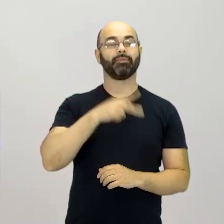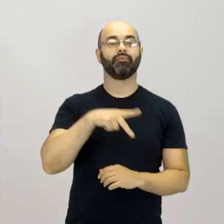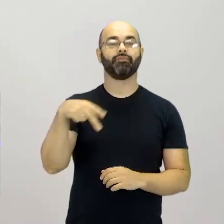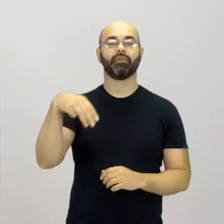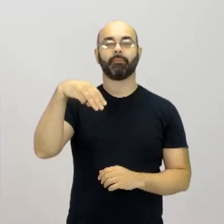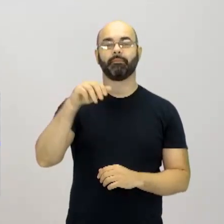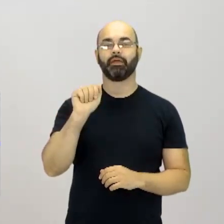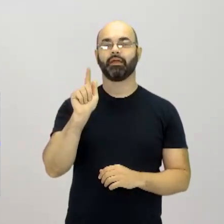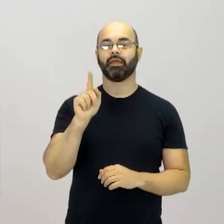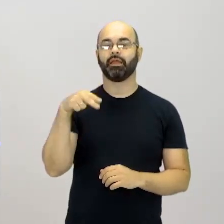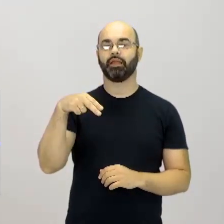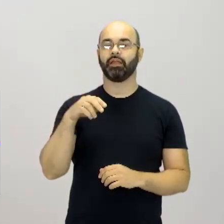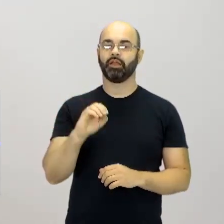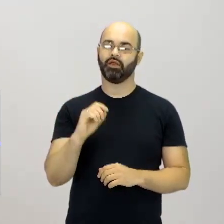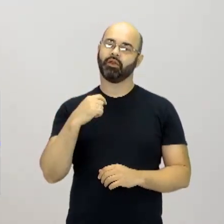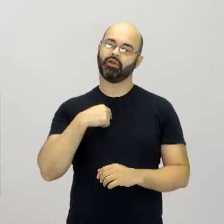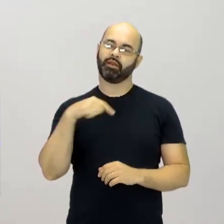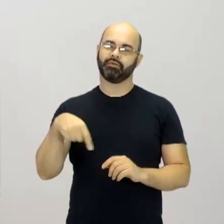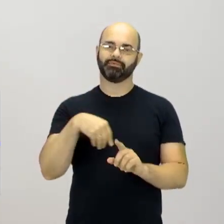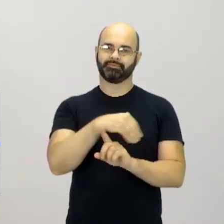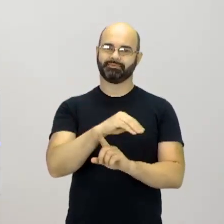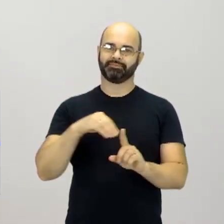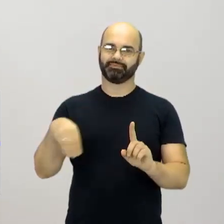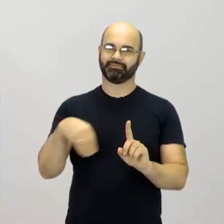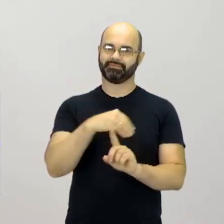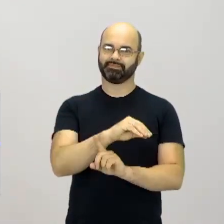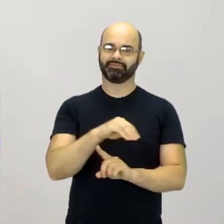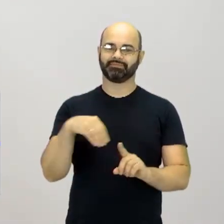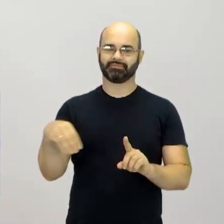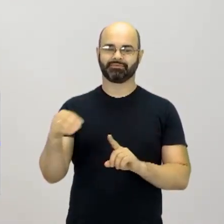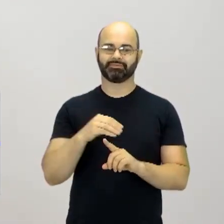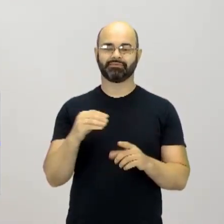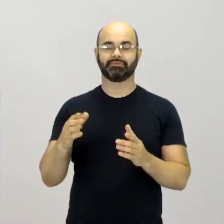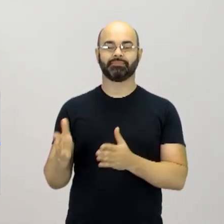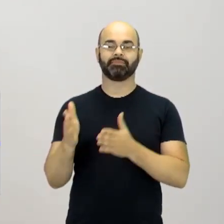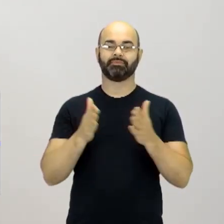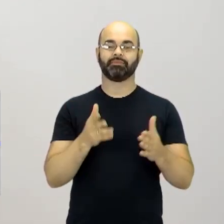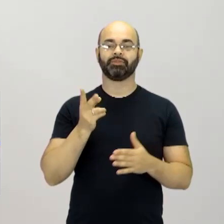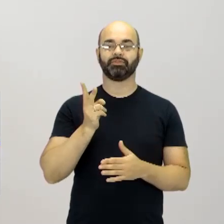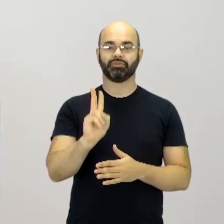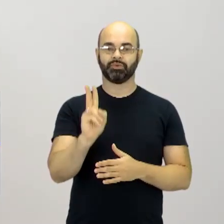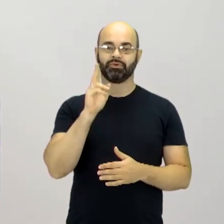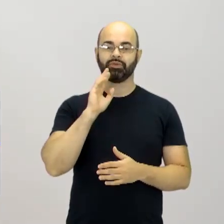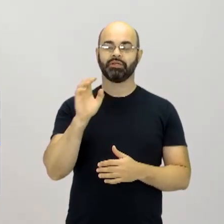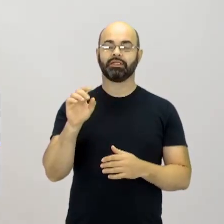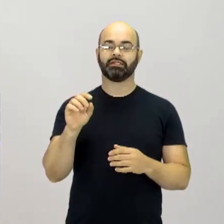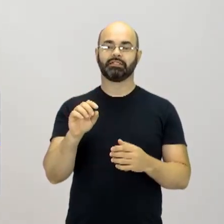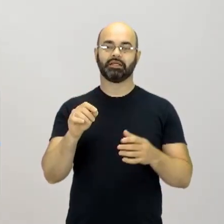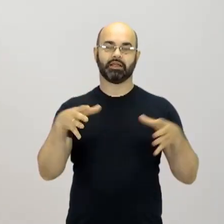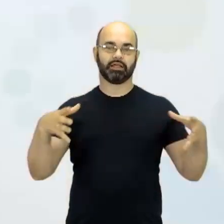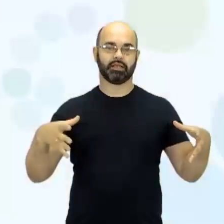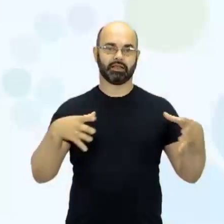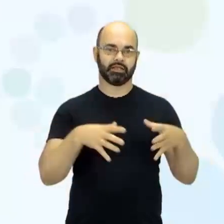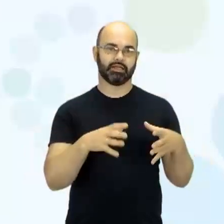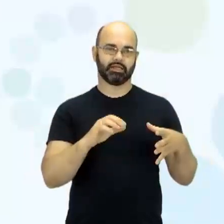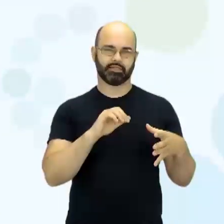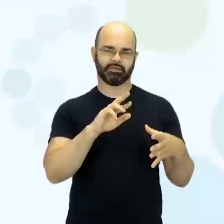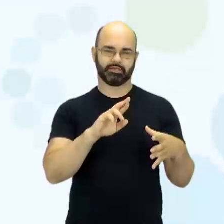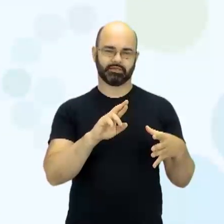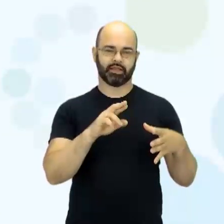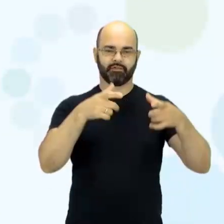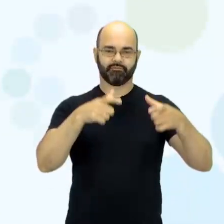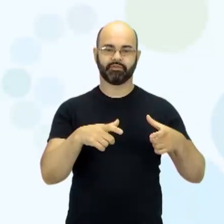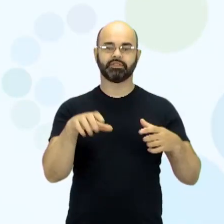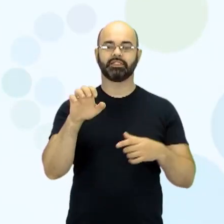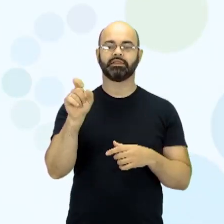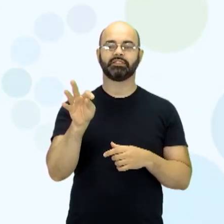vou ficar aqui na moderação dessa parte 2, Reservas Extrativistas do Brasil. Essa aula é uma excelente aula